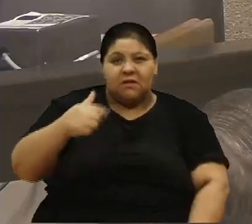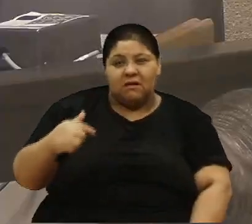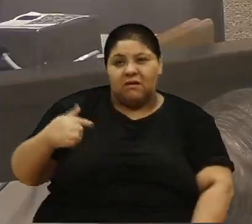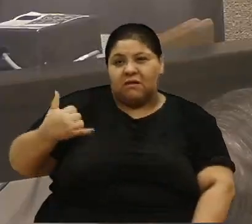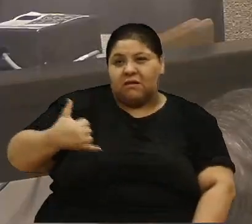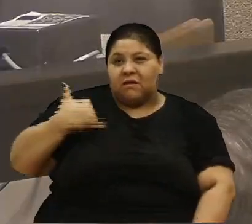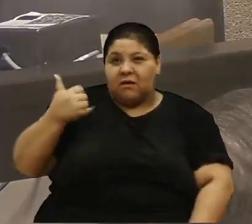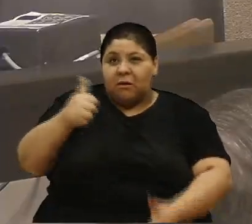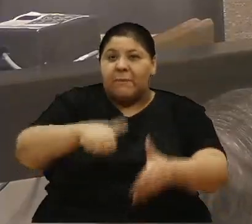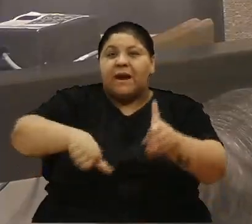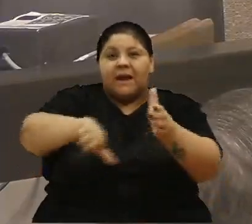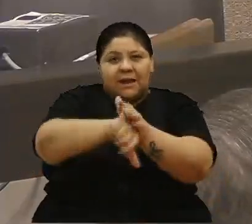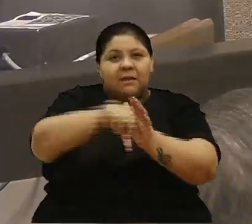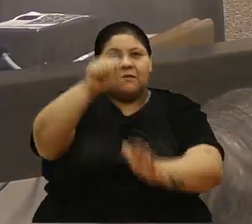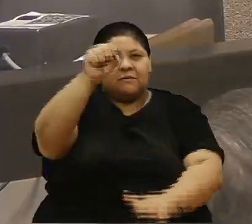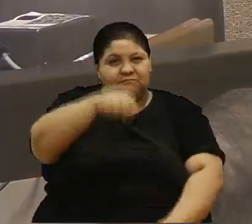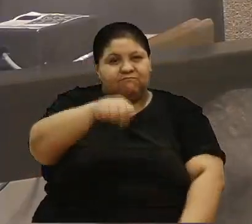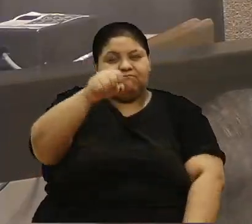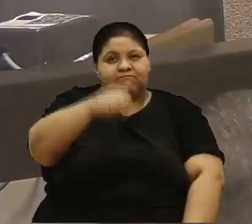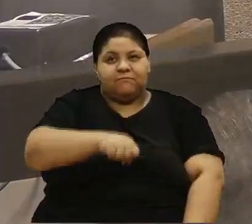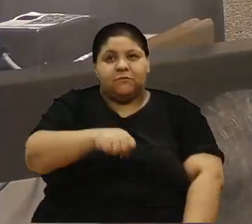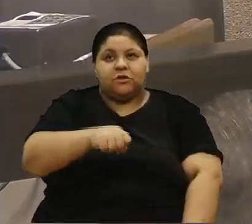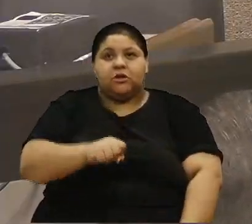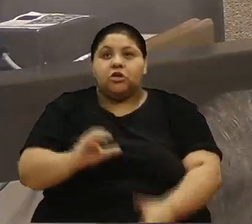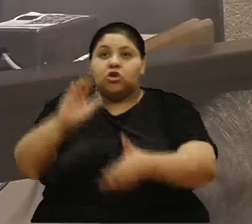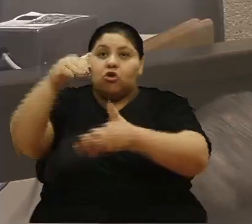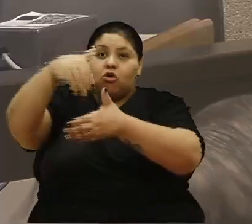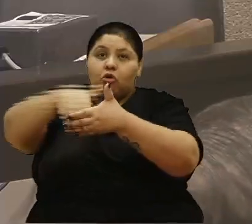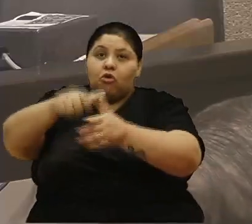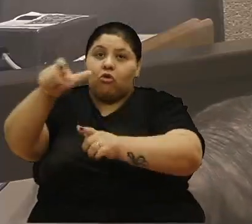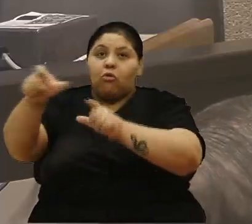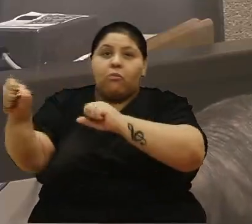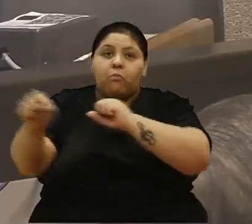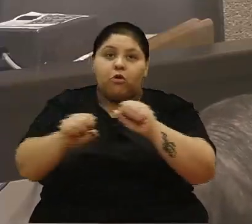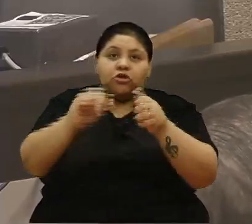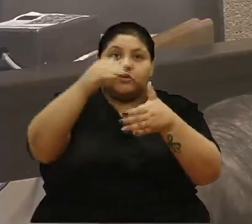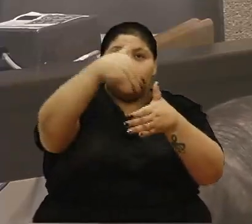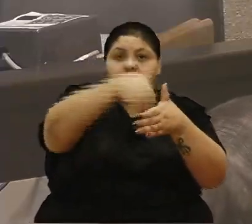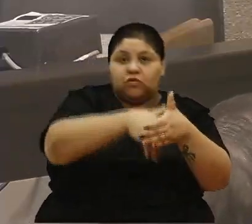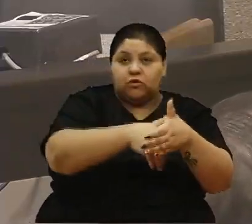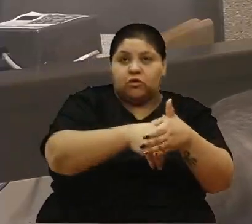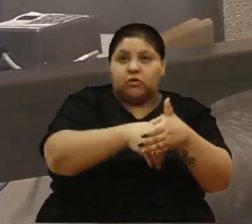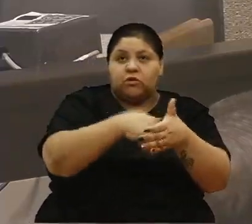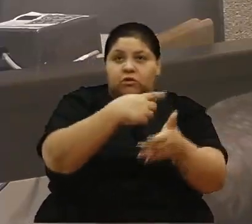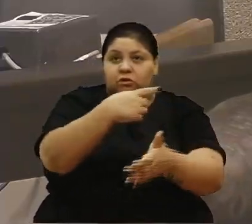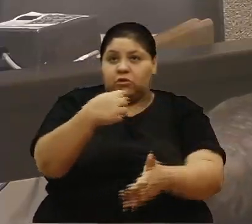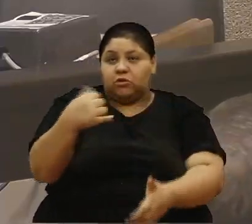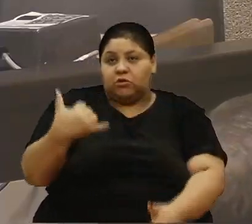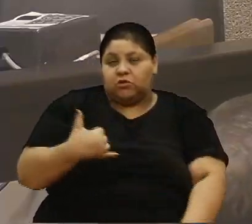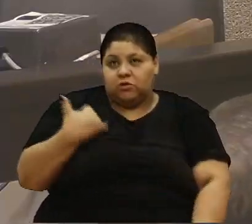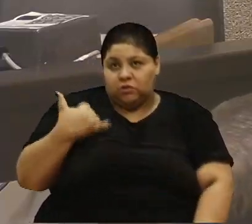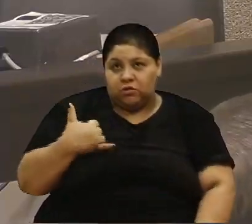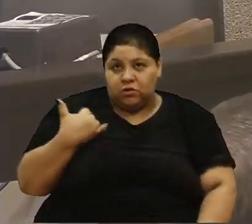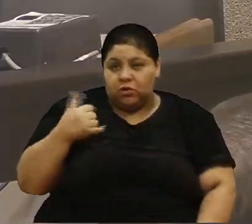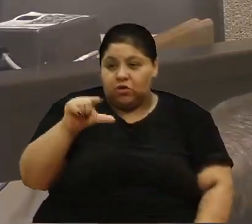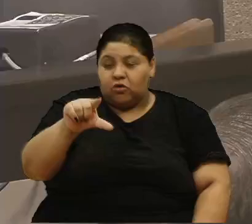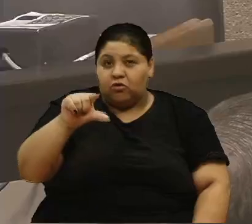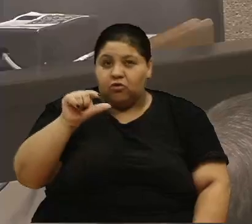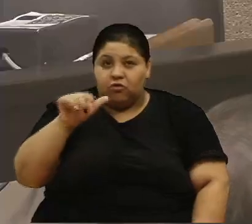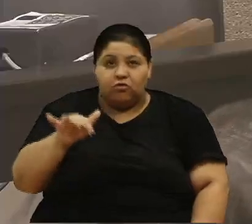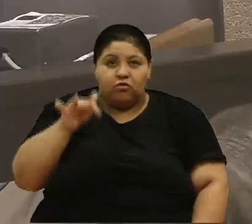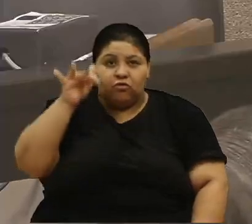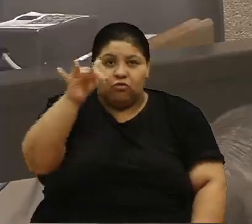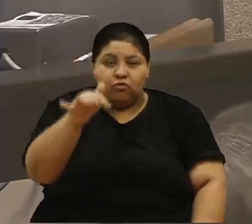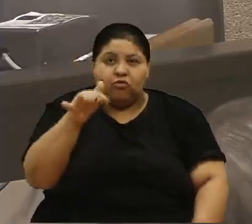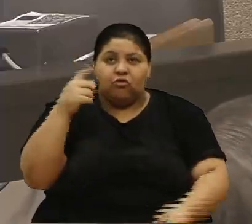para crime, sim. E a questão do voto, se as pessoas podem votar com 16 anos e decidir o futuro